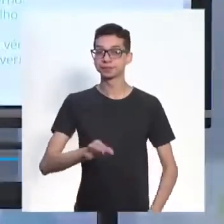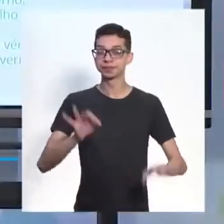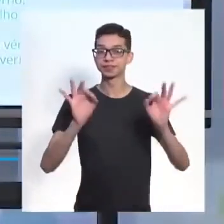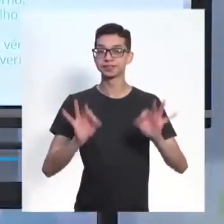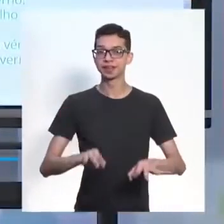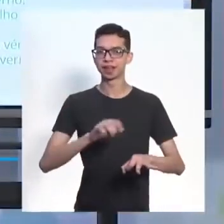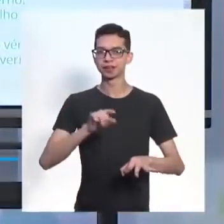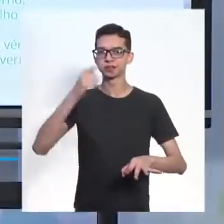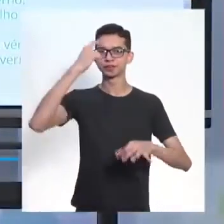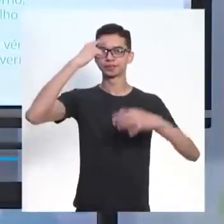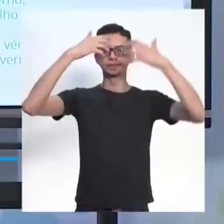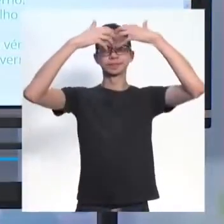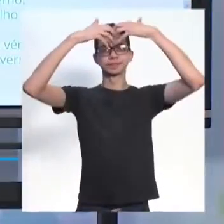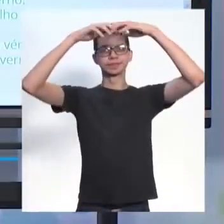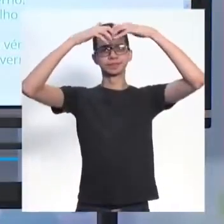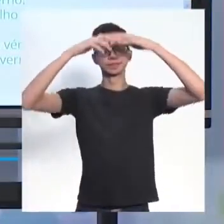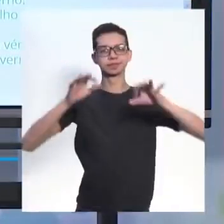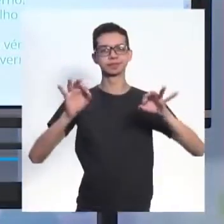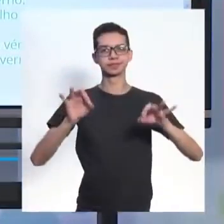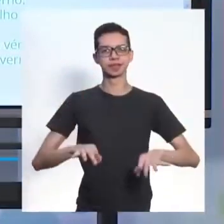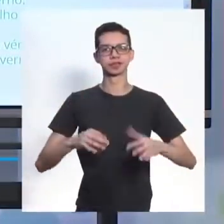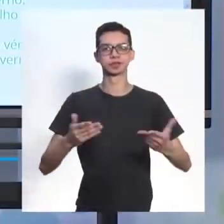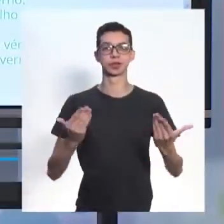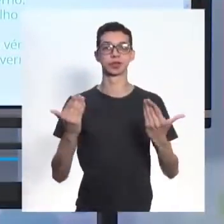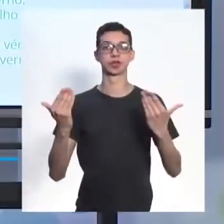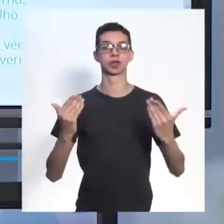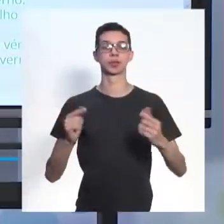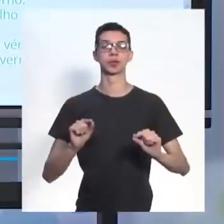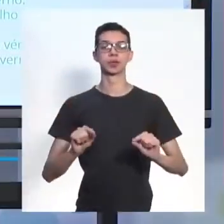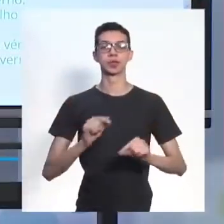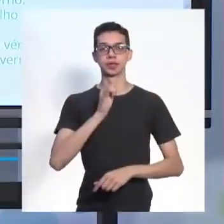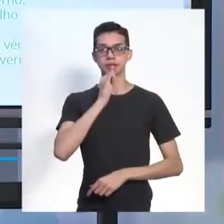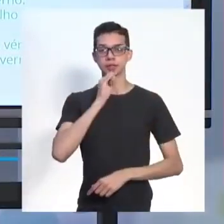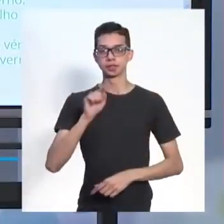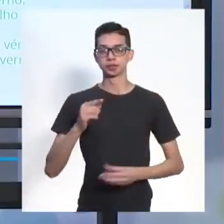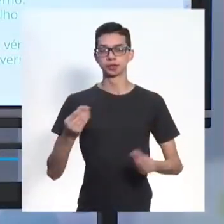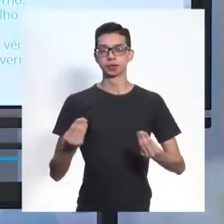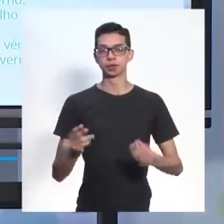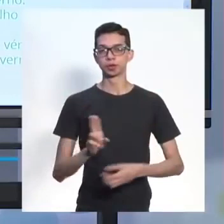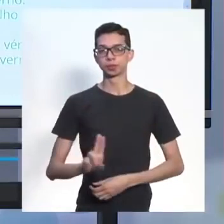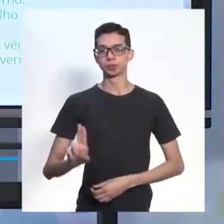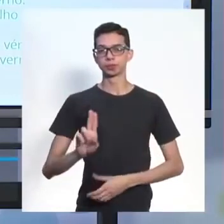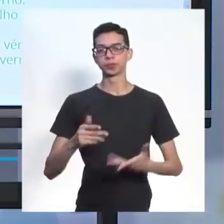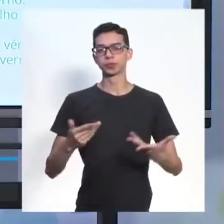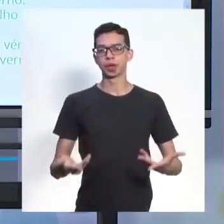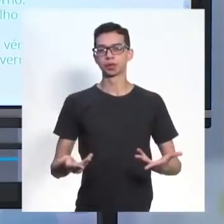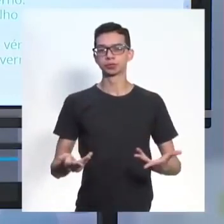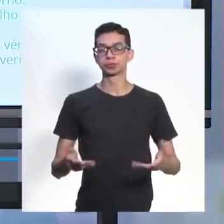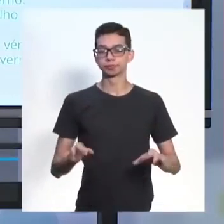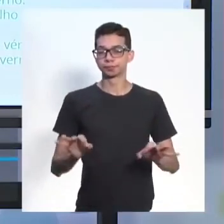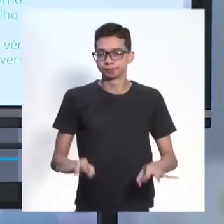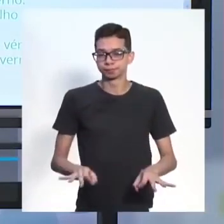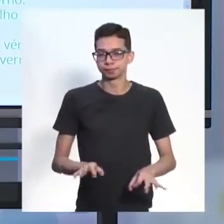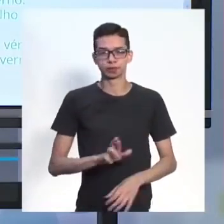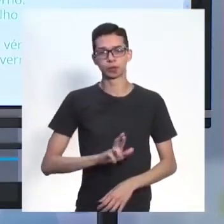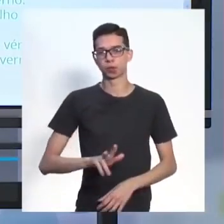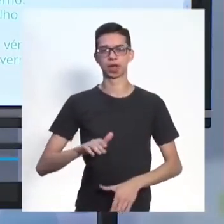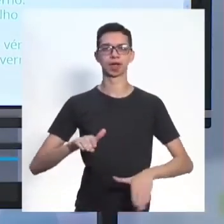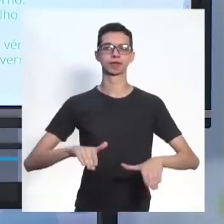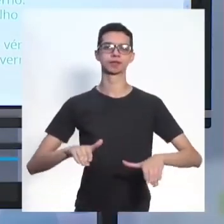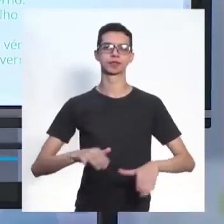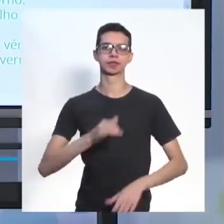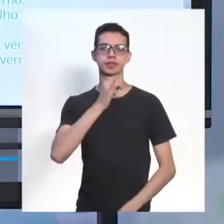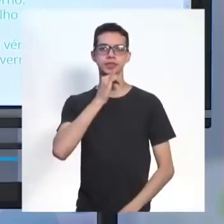mesmo. Essa relação aí, a definição, o termo que você vai utilizar, não necessariamente aí seja talvez